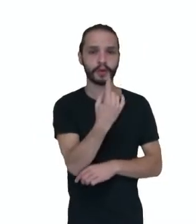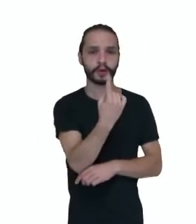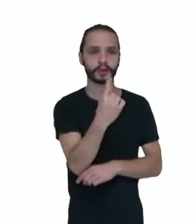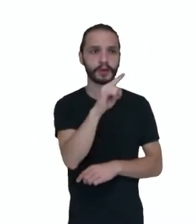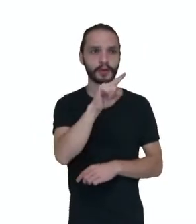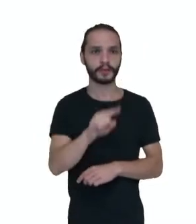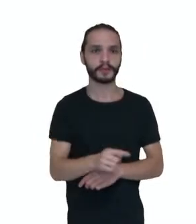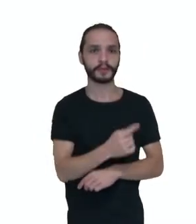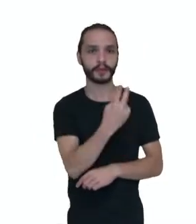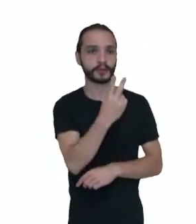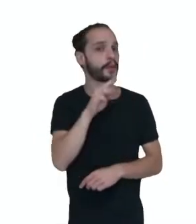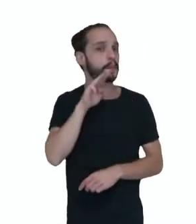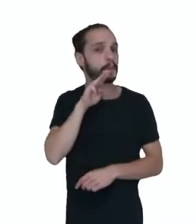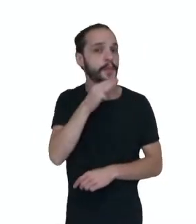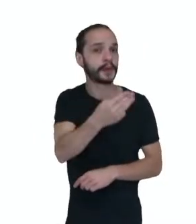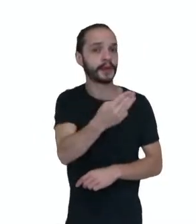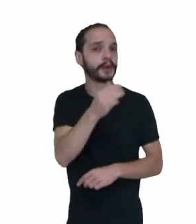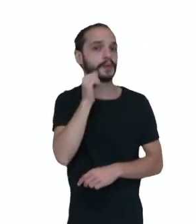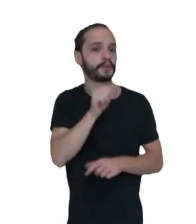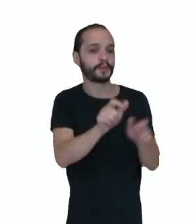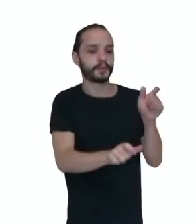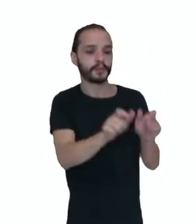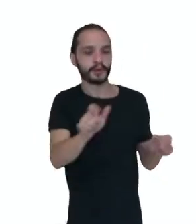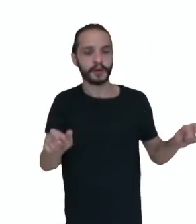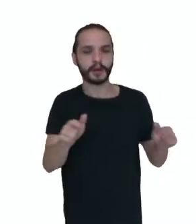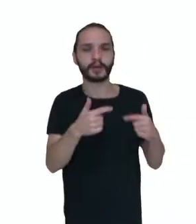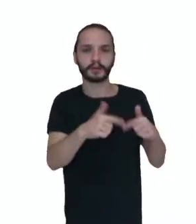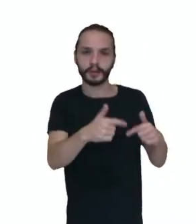41,2 milhões de mulheres ocupadas, né?